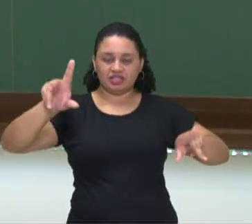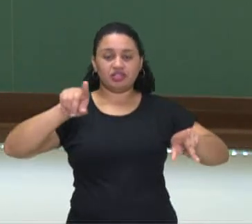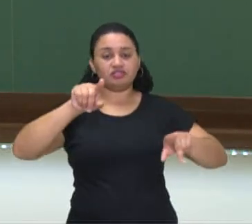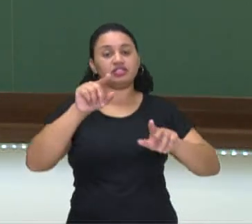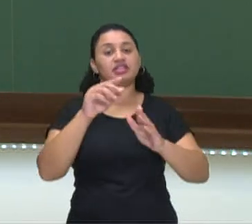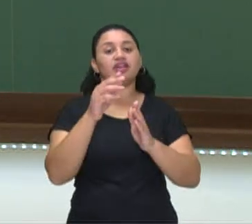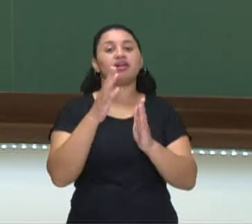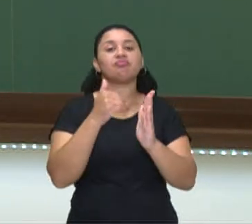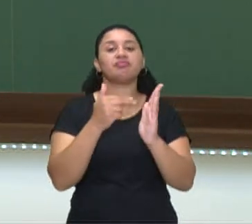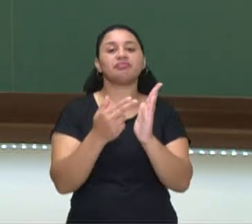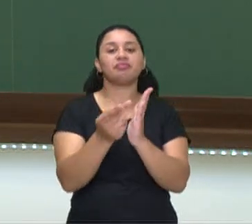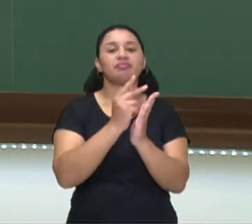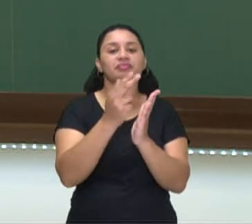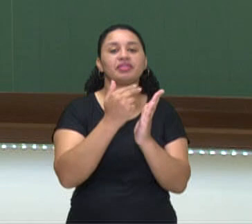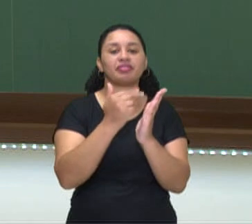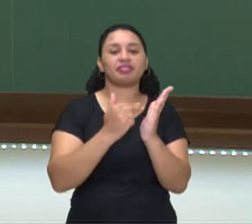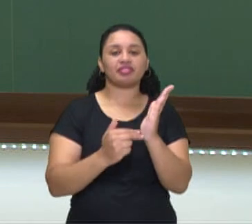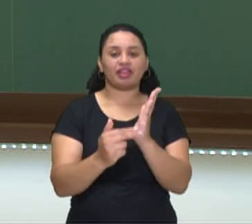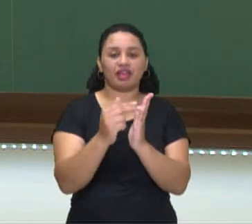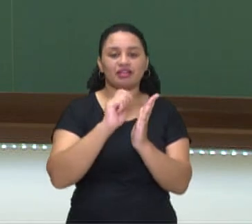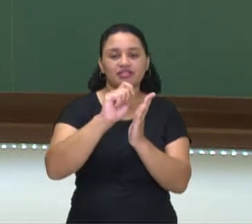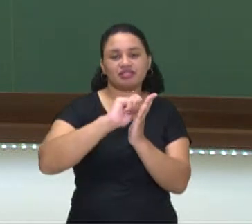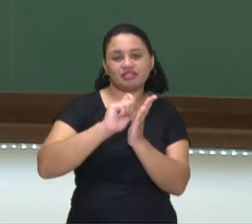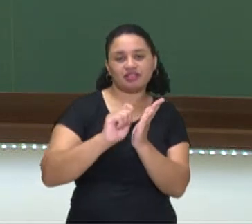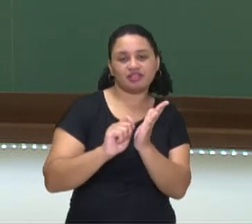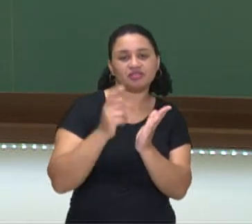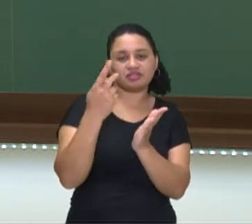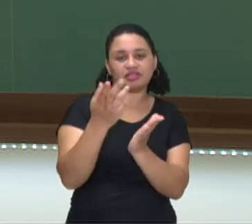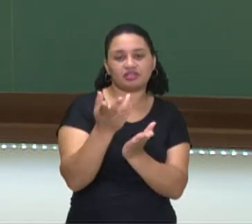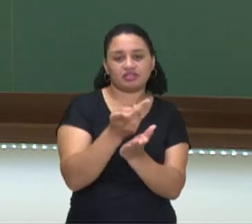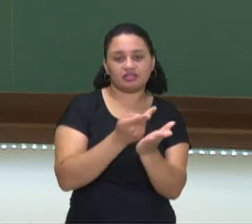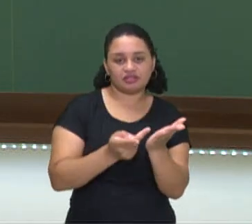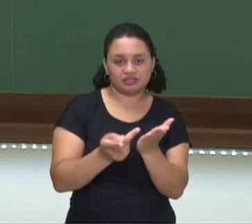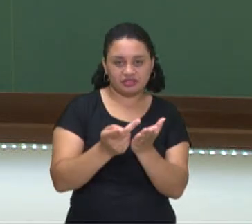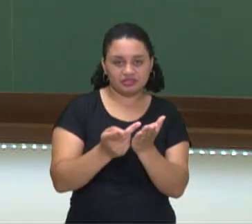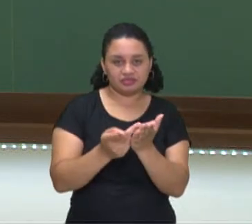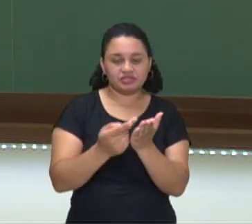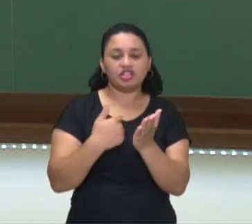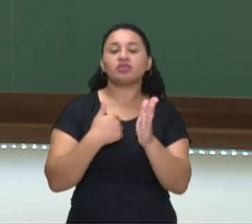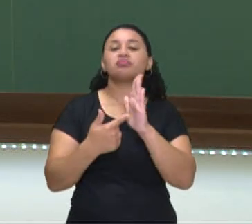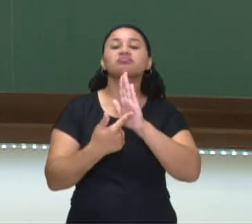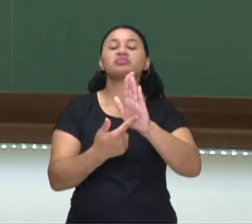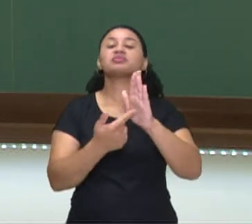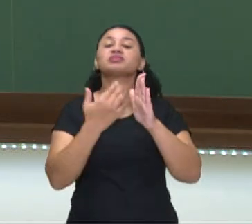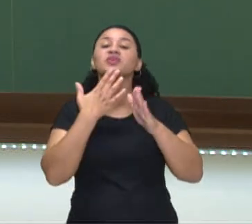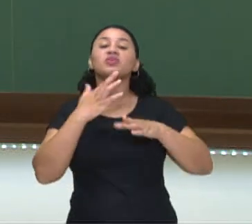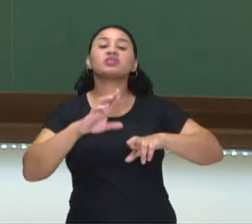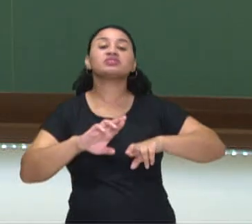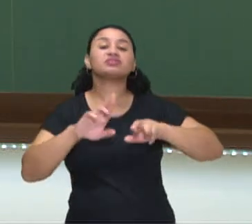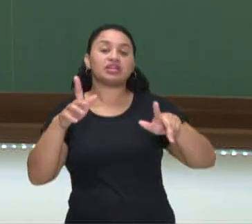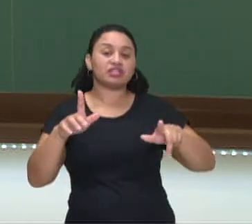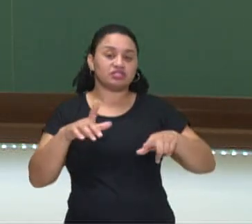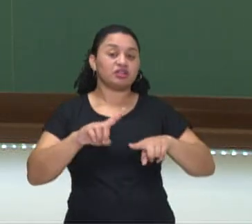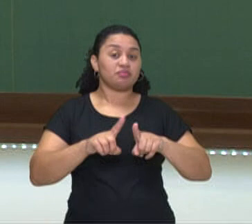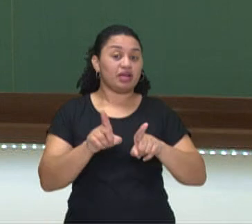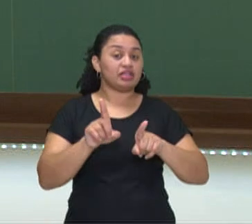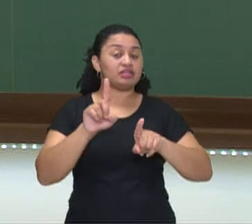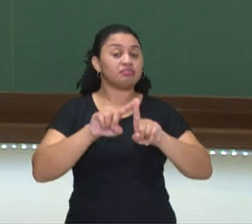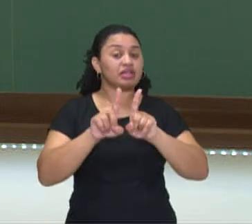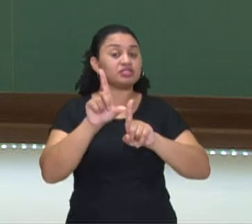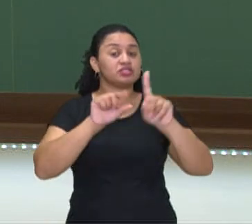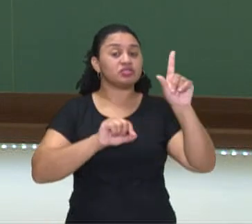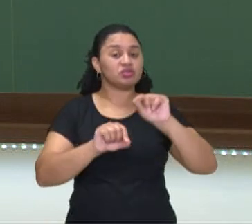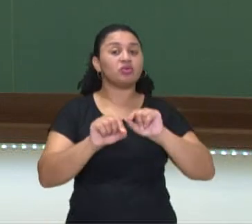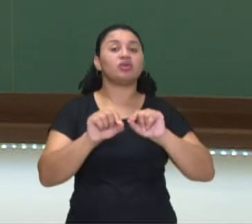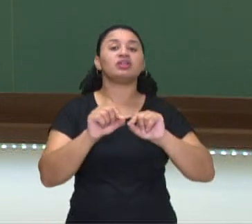desenho. Você vai pintar, então, de maneira a contrastar, mas escolha as cores que te